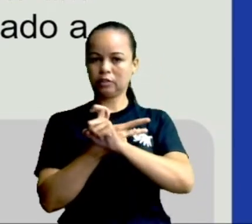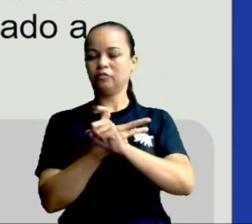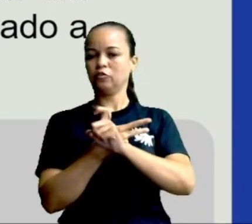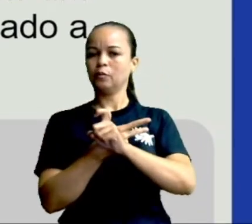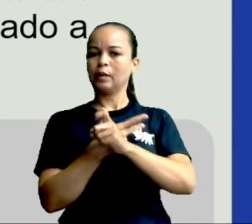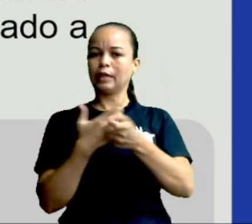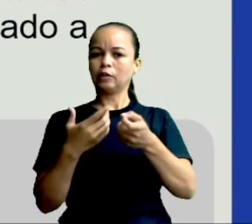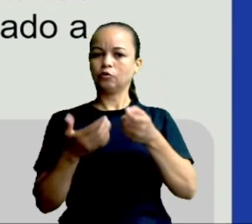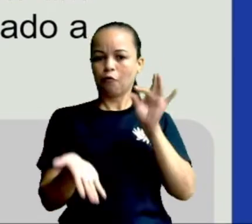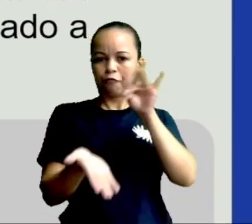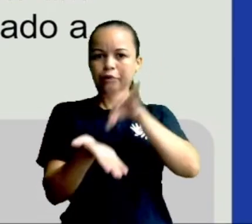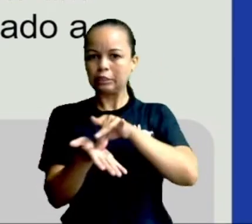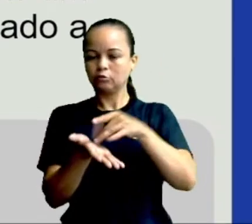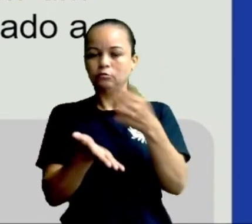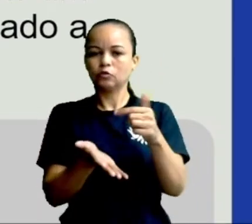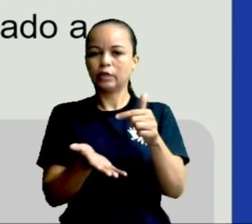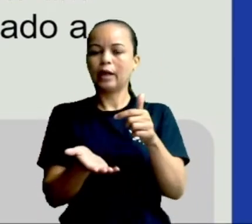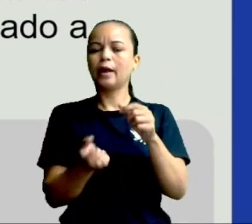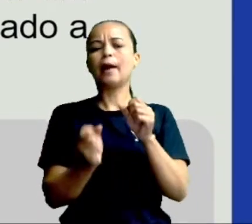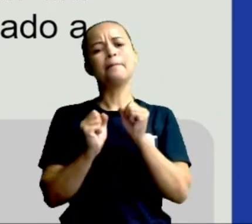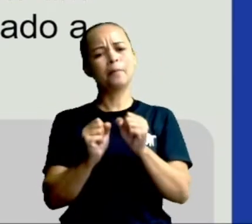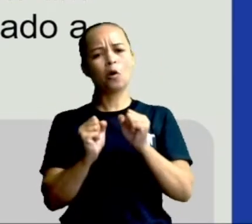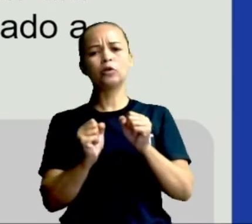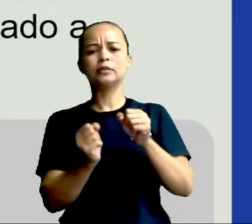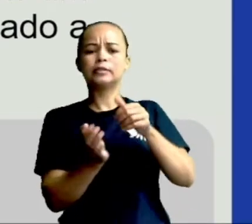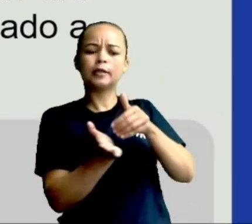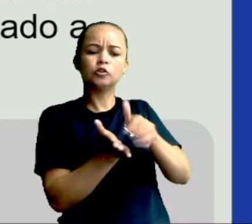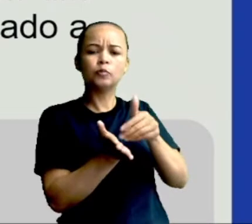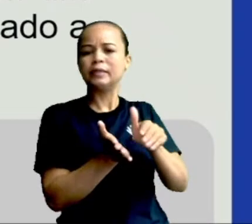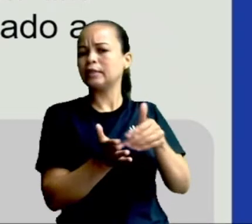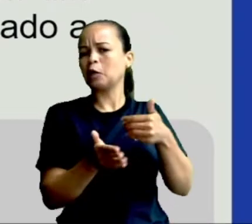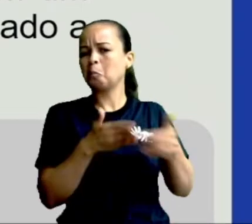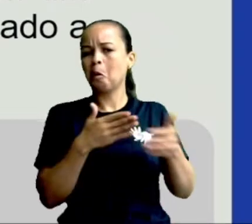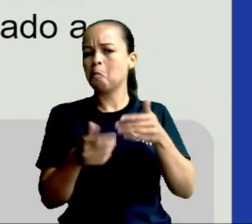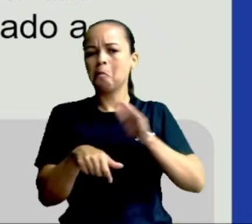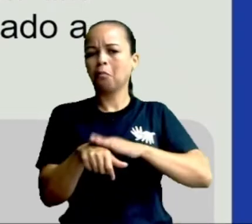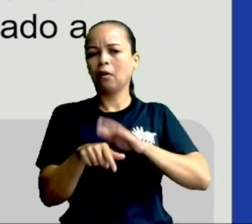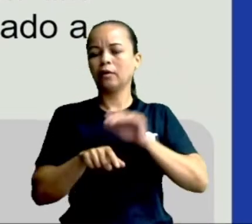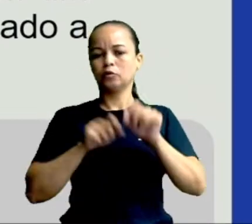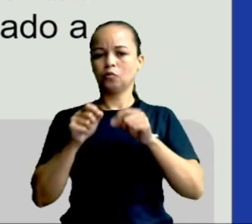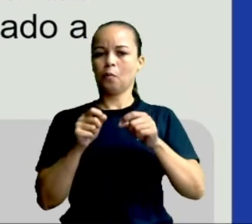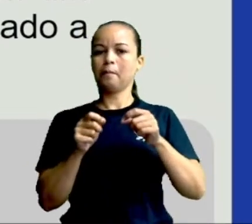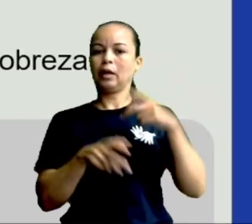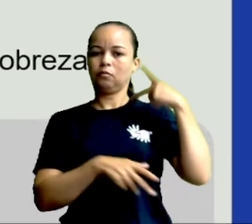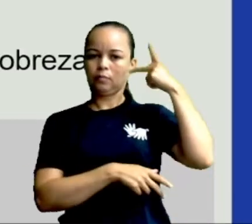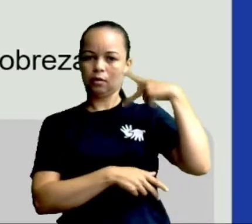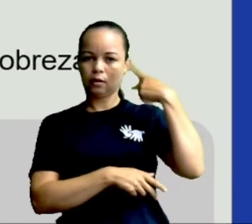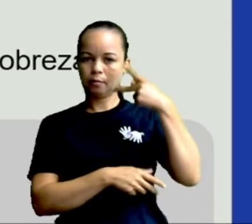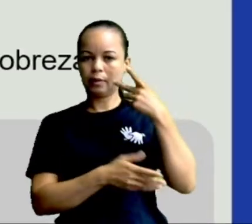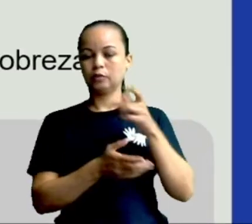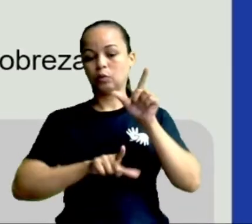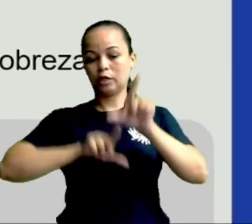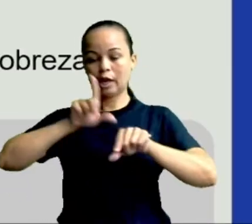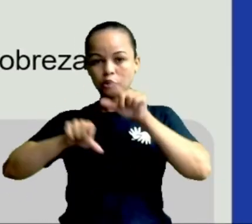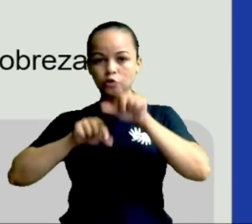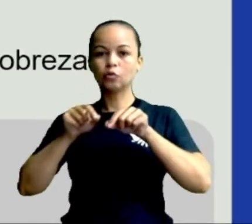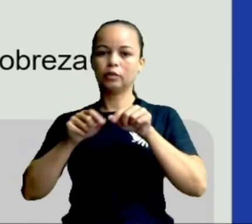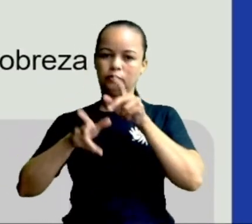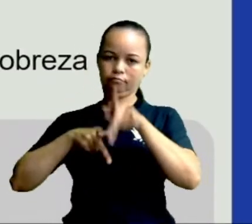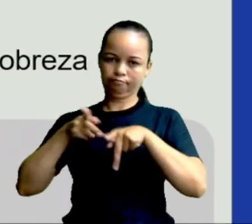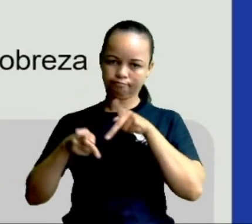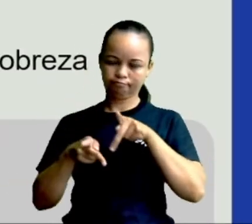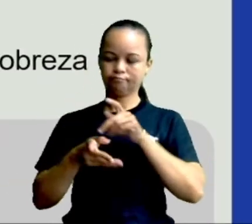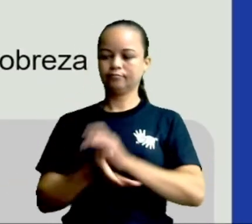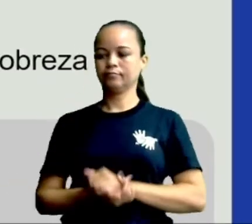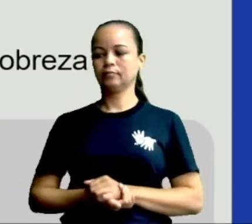fixo e por isso podem ser dispensável a qualquer momento também pelo Parlamento tá e a escolhido pelo